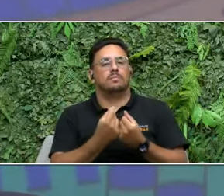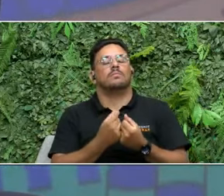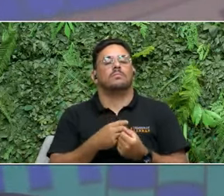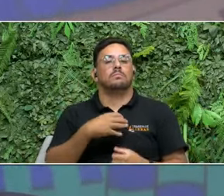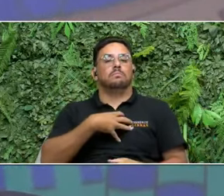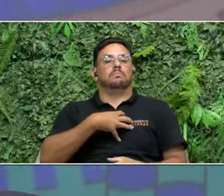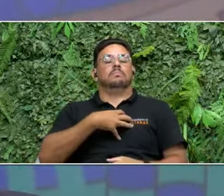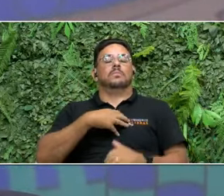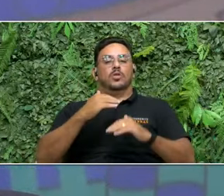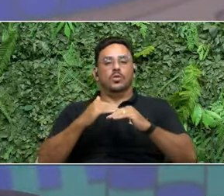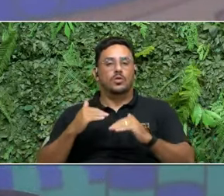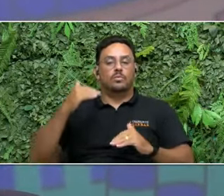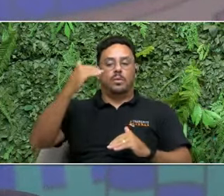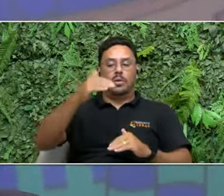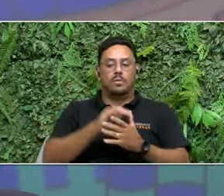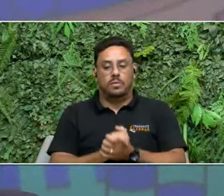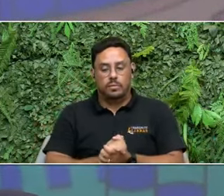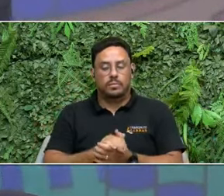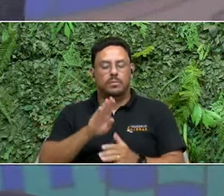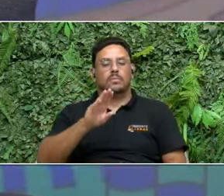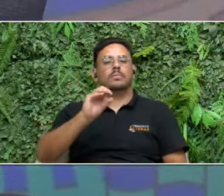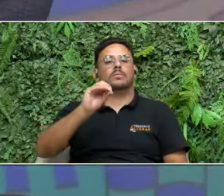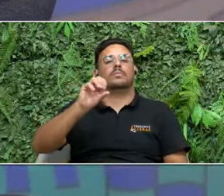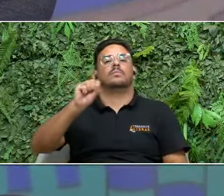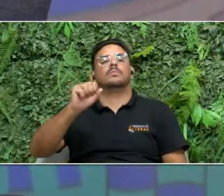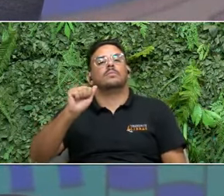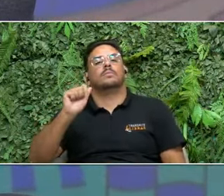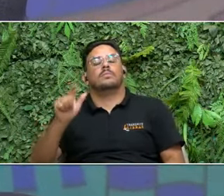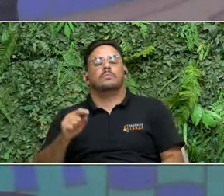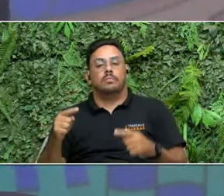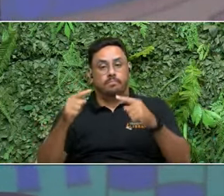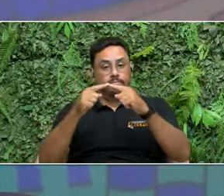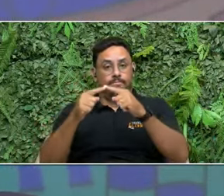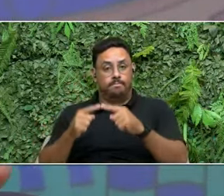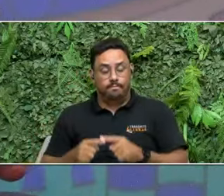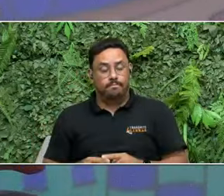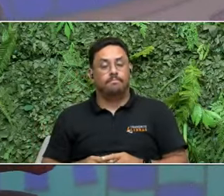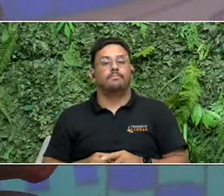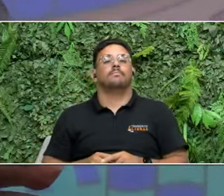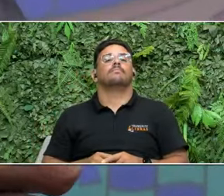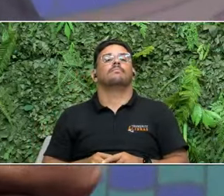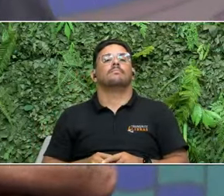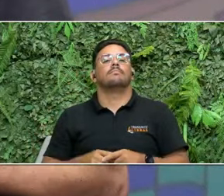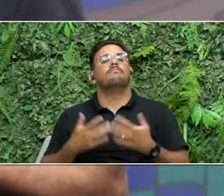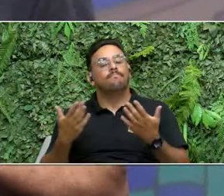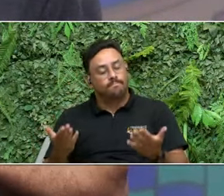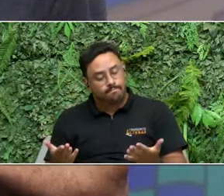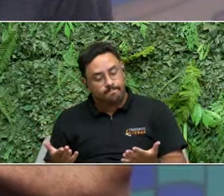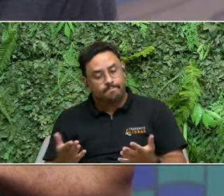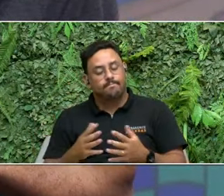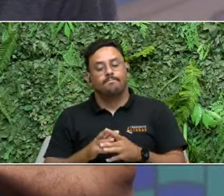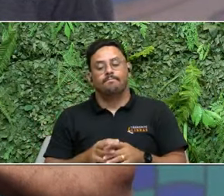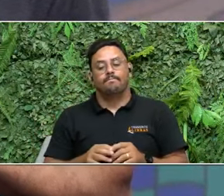sentir superior aos outros isso é um Bal ap na acepção da palavra